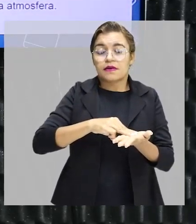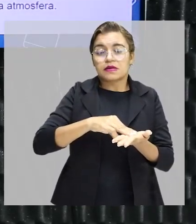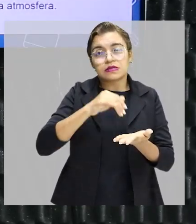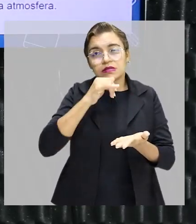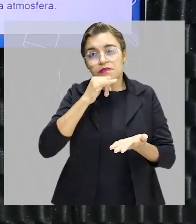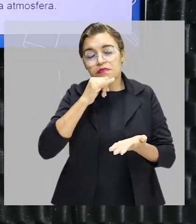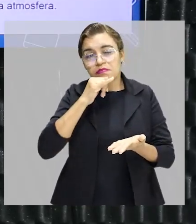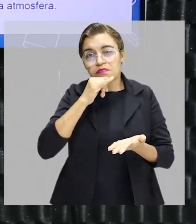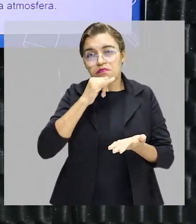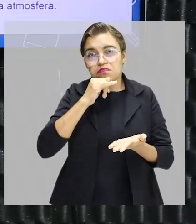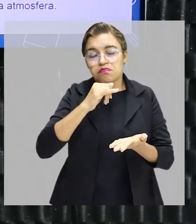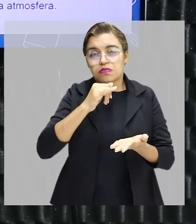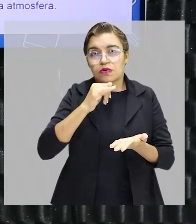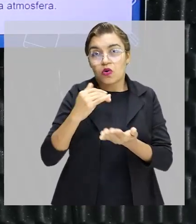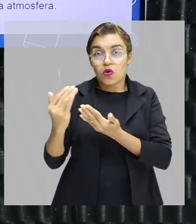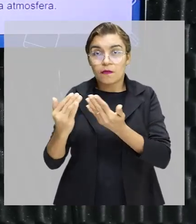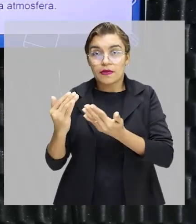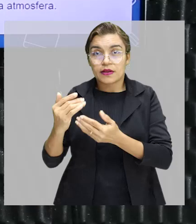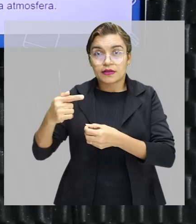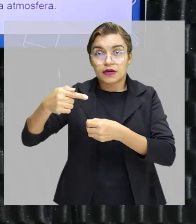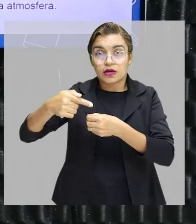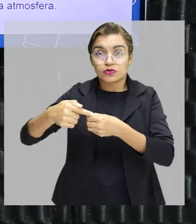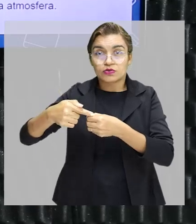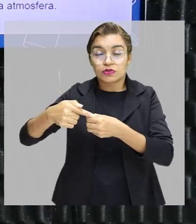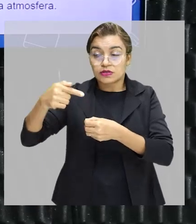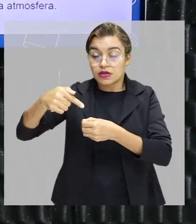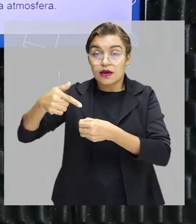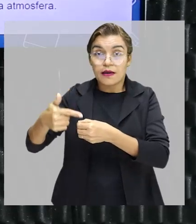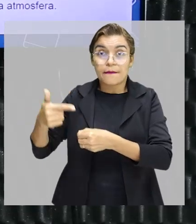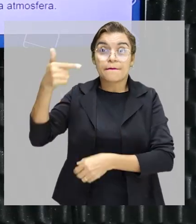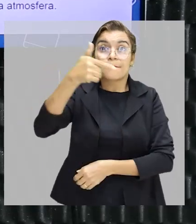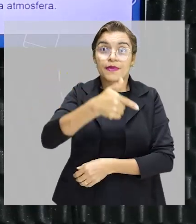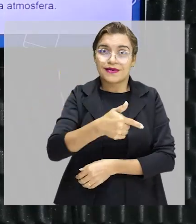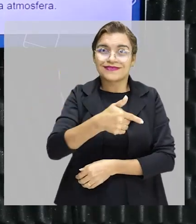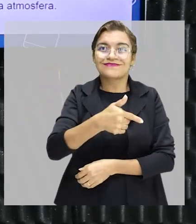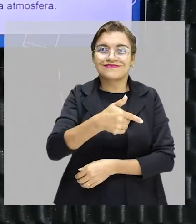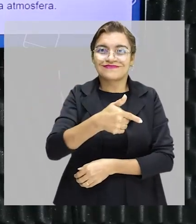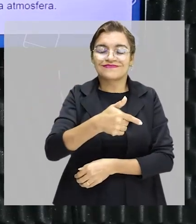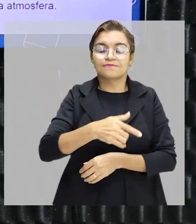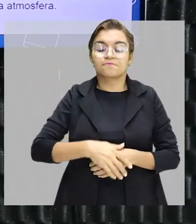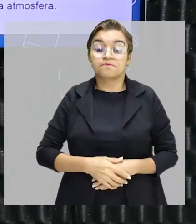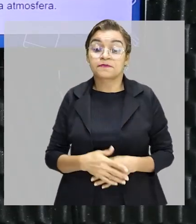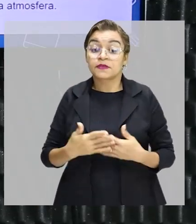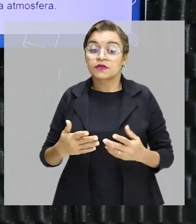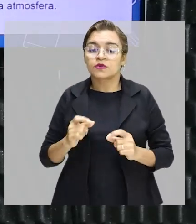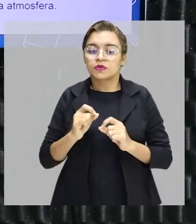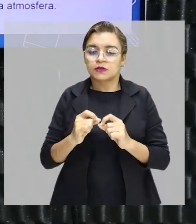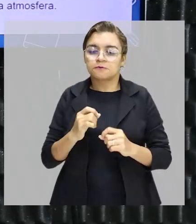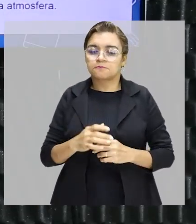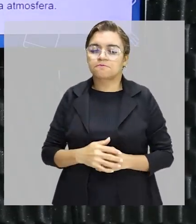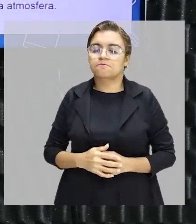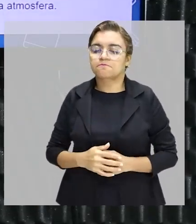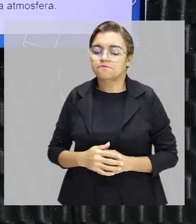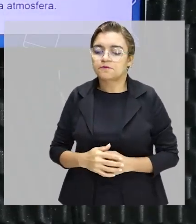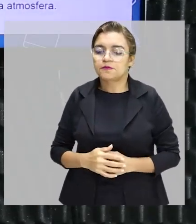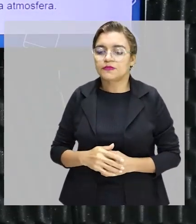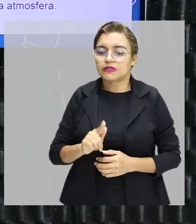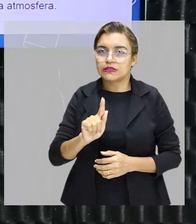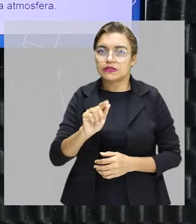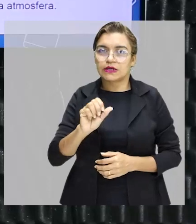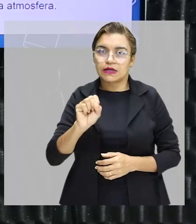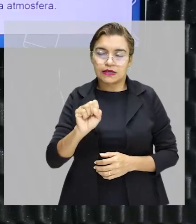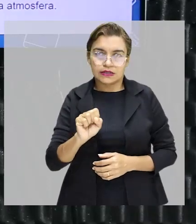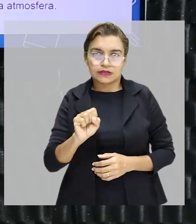que em relação à gasolina. Então, olha só, em relação ao gás